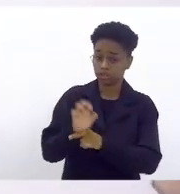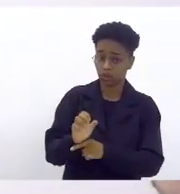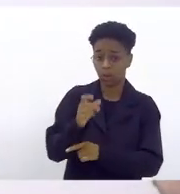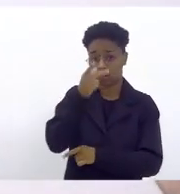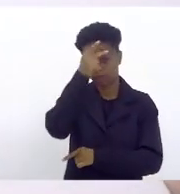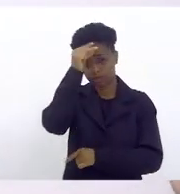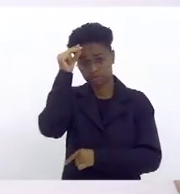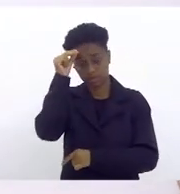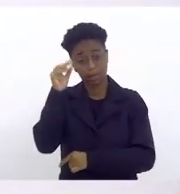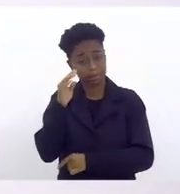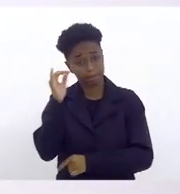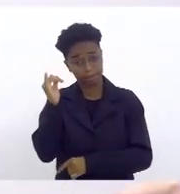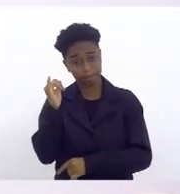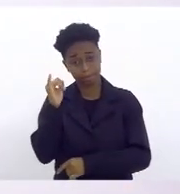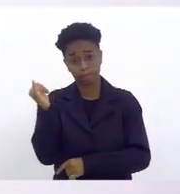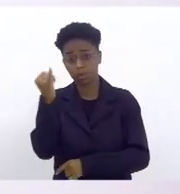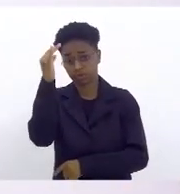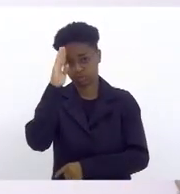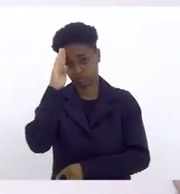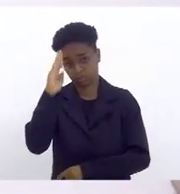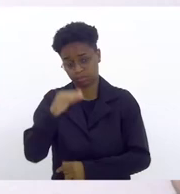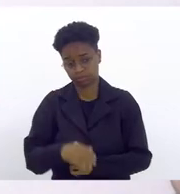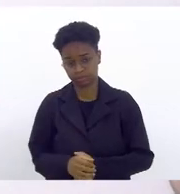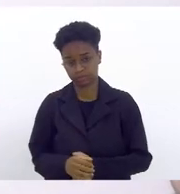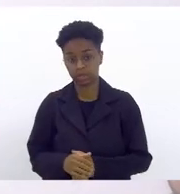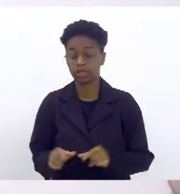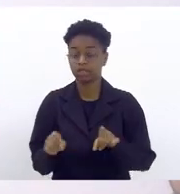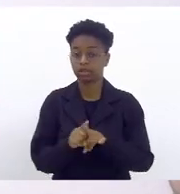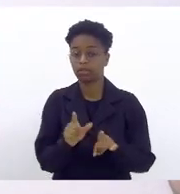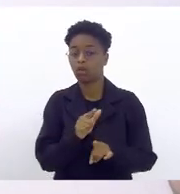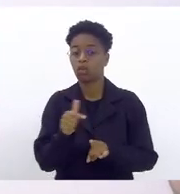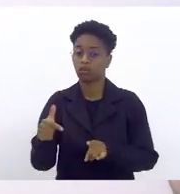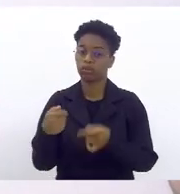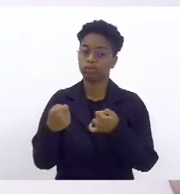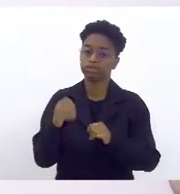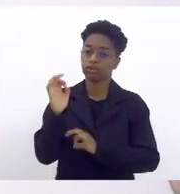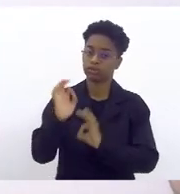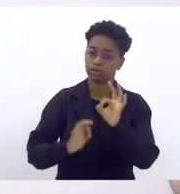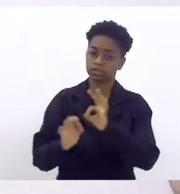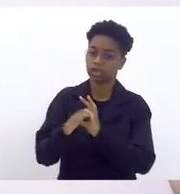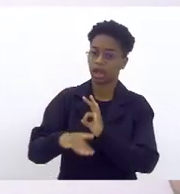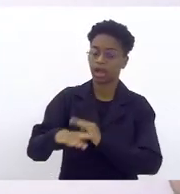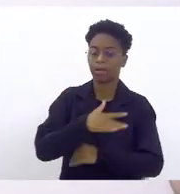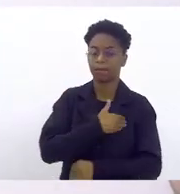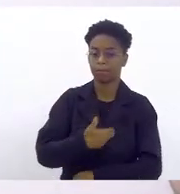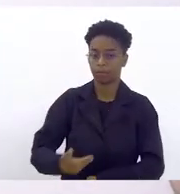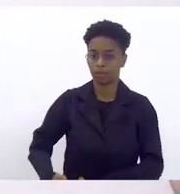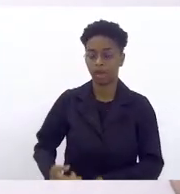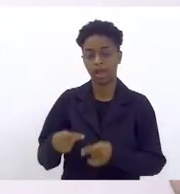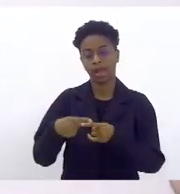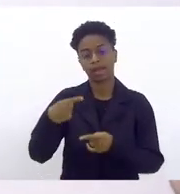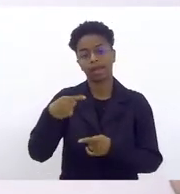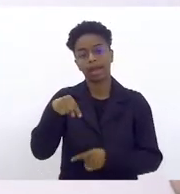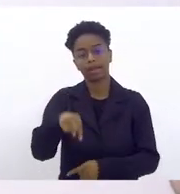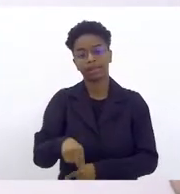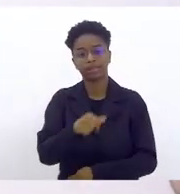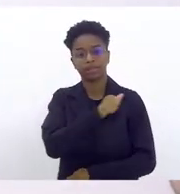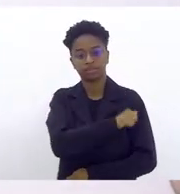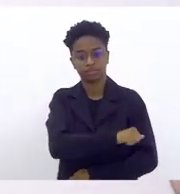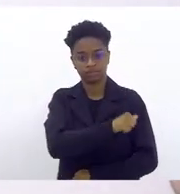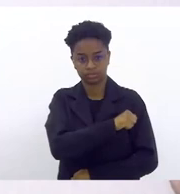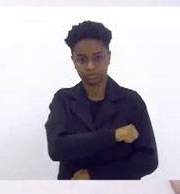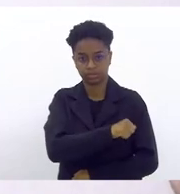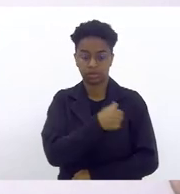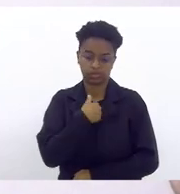isso é um Ponto Central Outro ponto é que a gente precisa reestruturar o setor público Estado do Rio de Janeiro costuma dizer isso